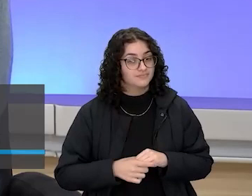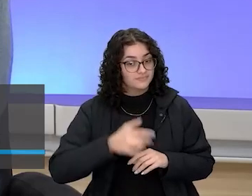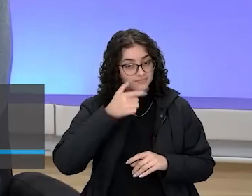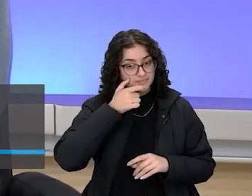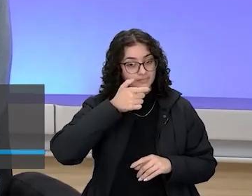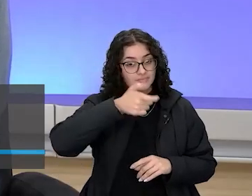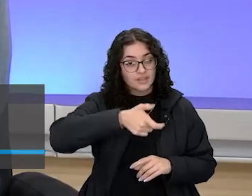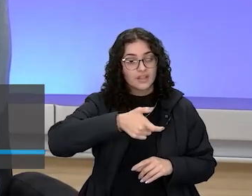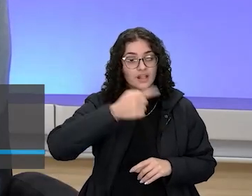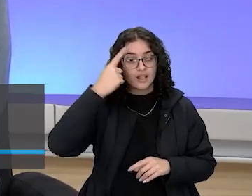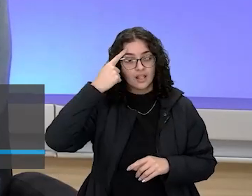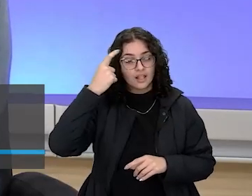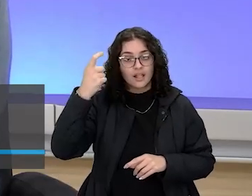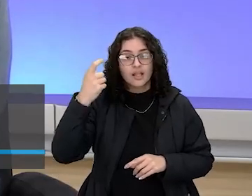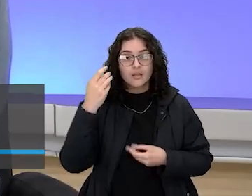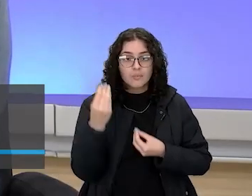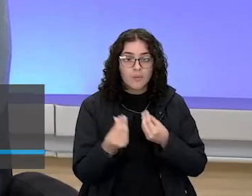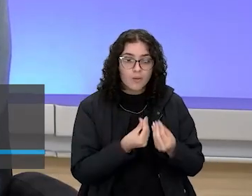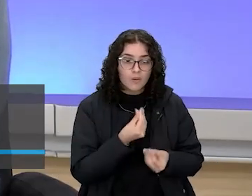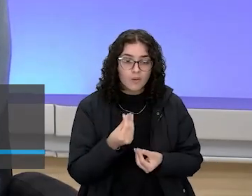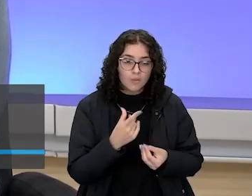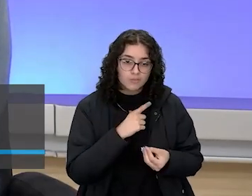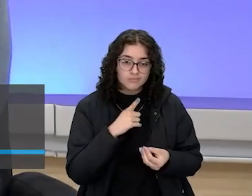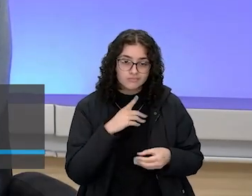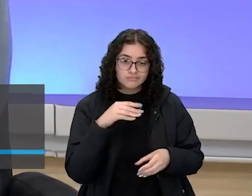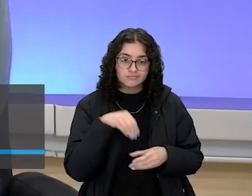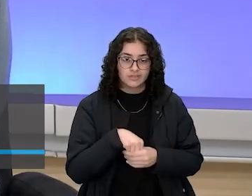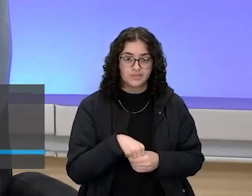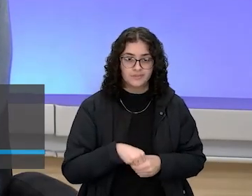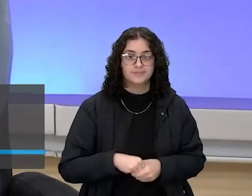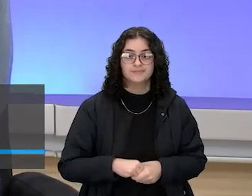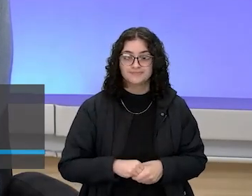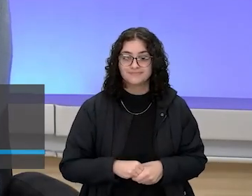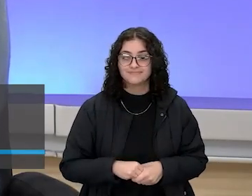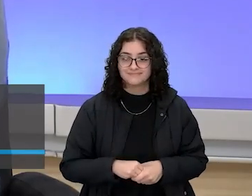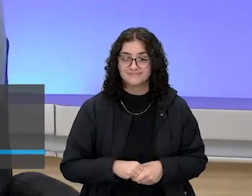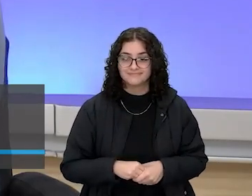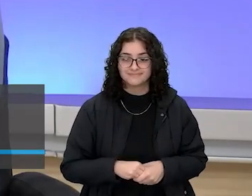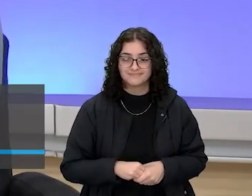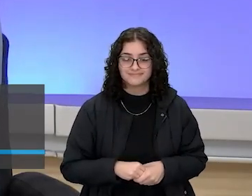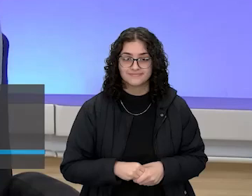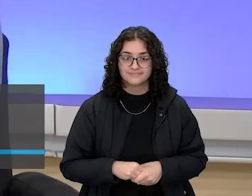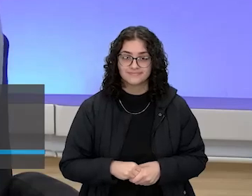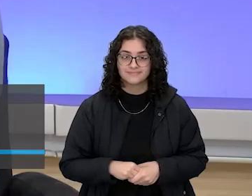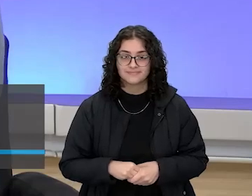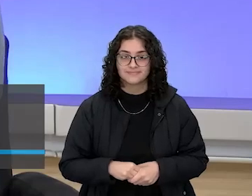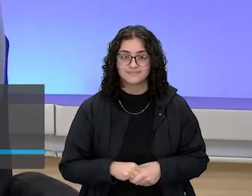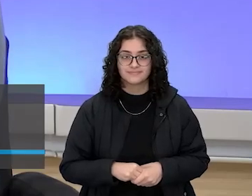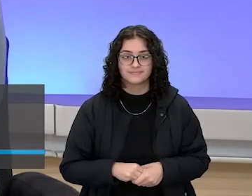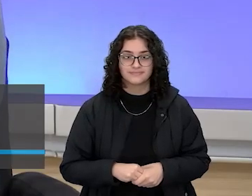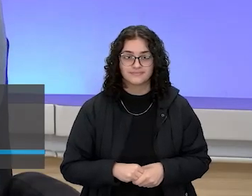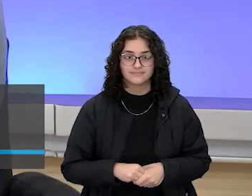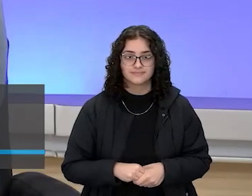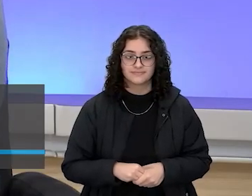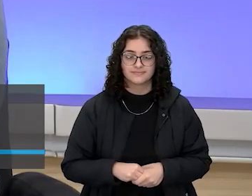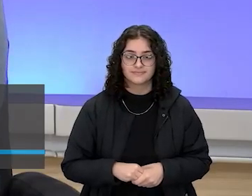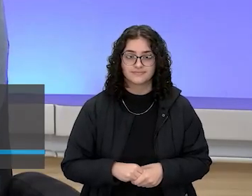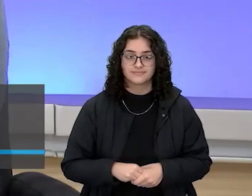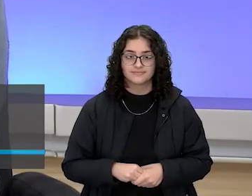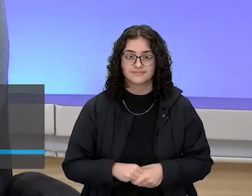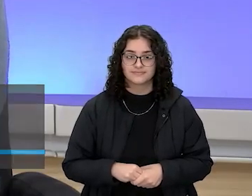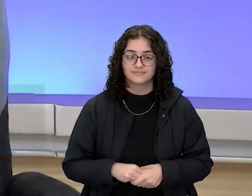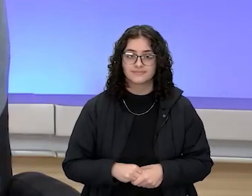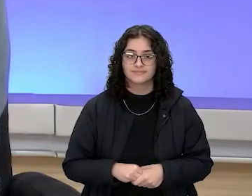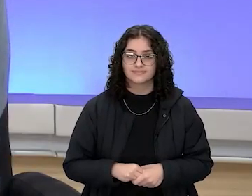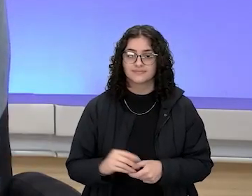essa ideia de ver essa composição do solo, tá certo? Bom, e aí a